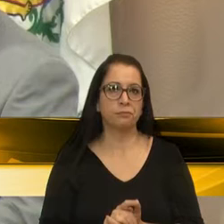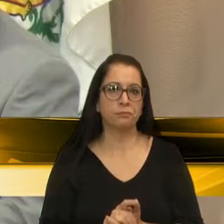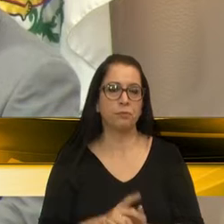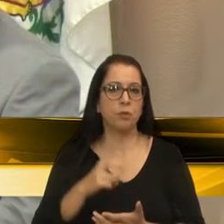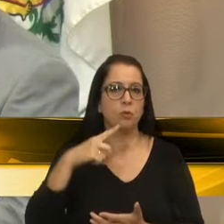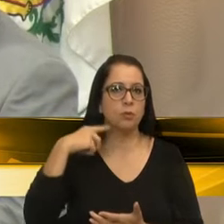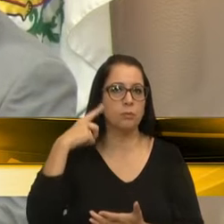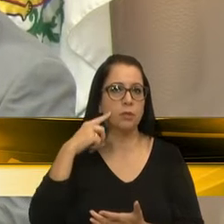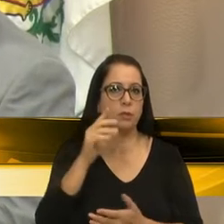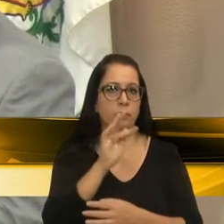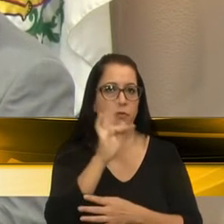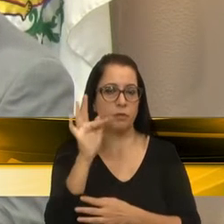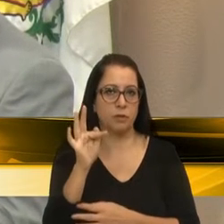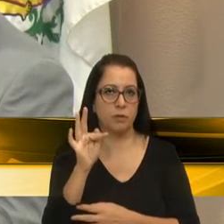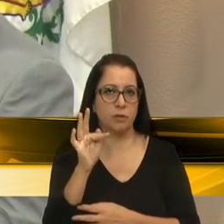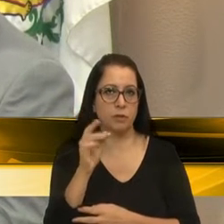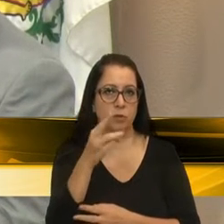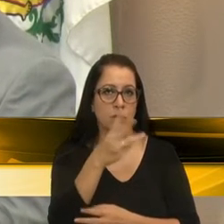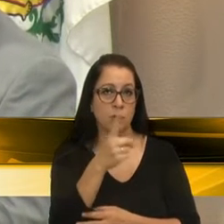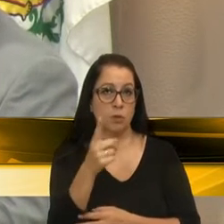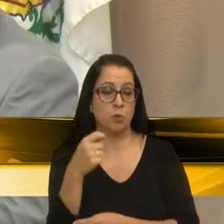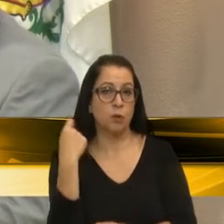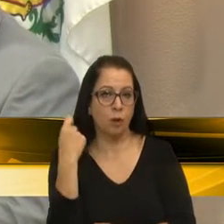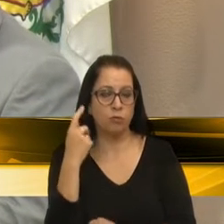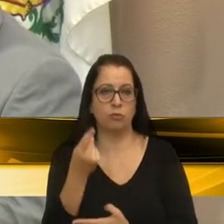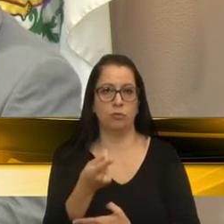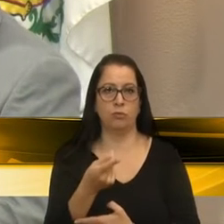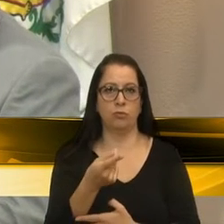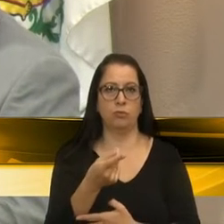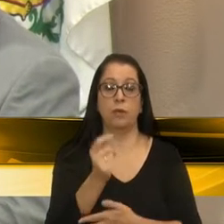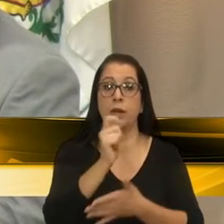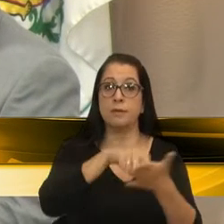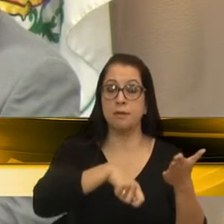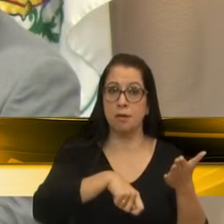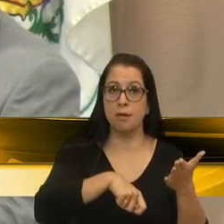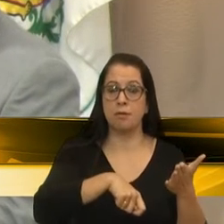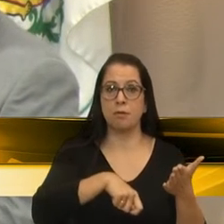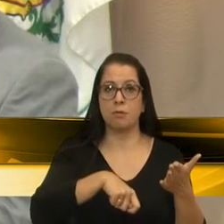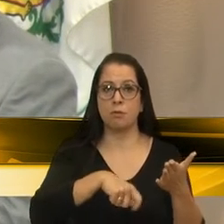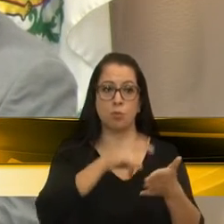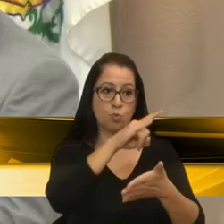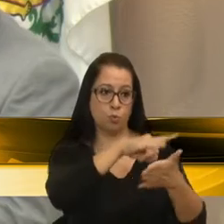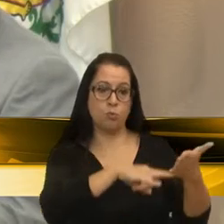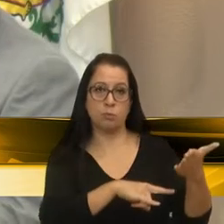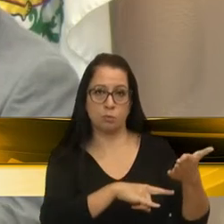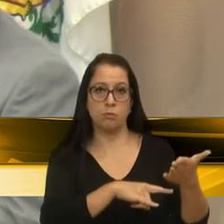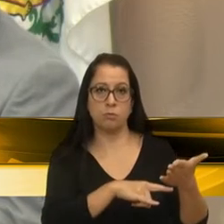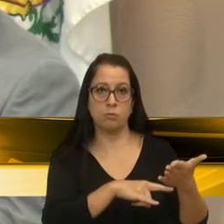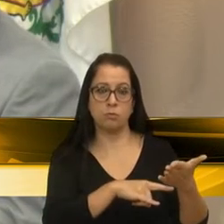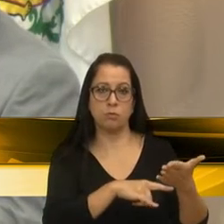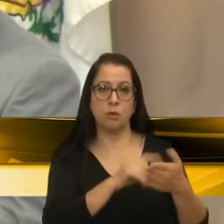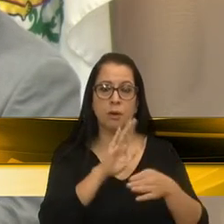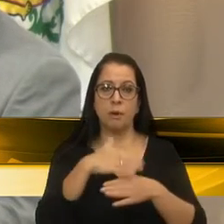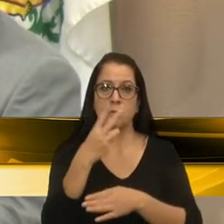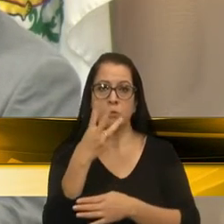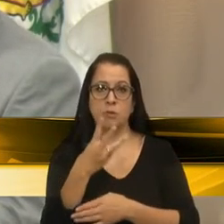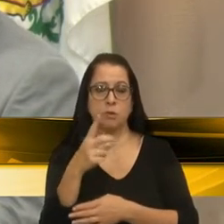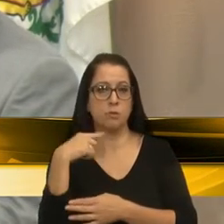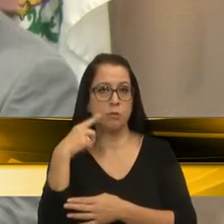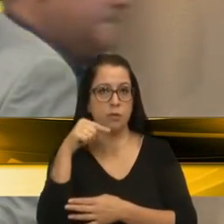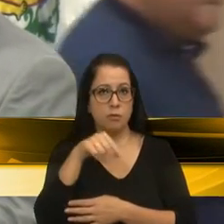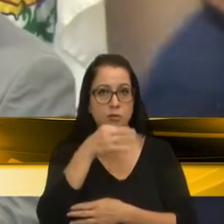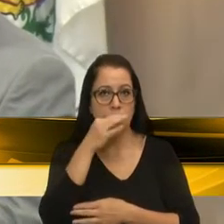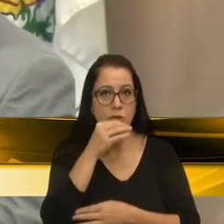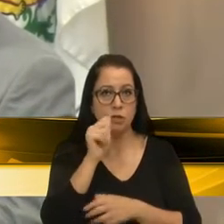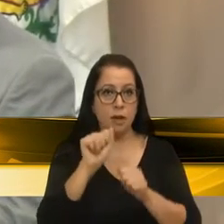deputados federais gaúchos, os 31, né, que assinaram um documento, mais os 3 deputados de Caxias